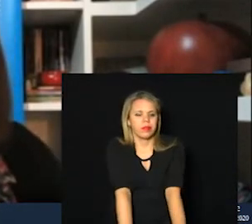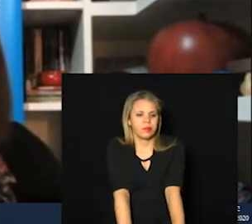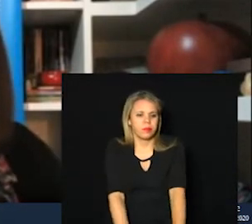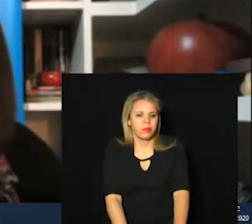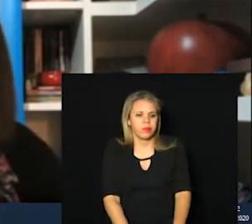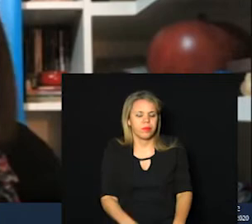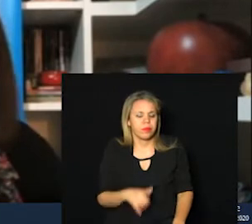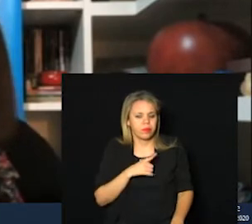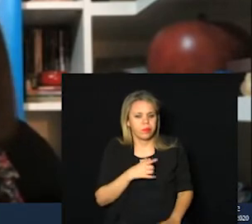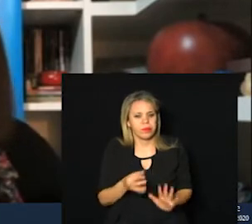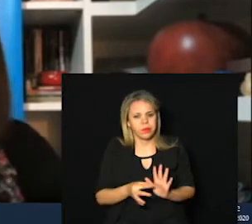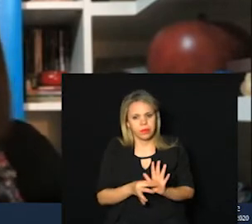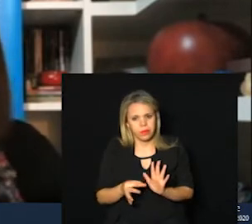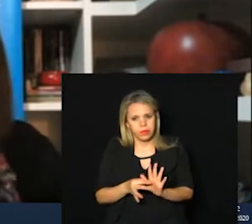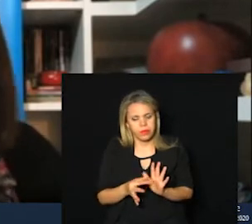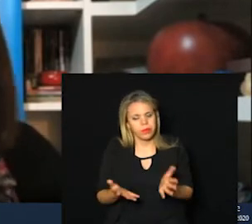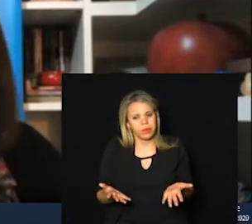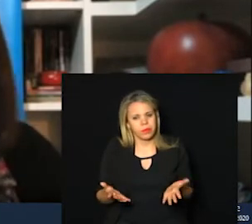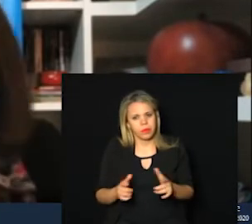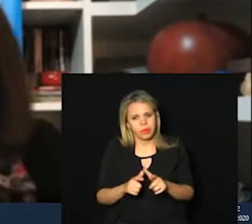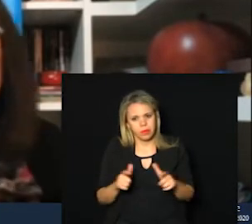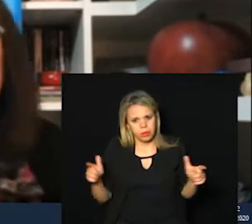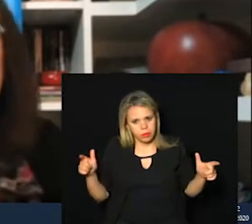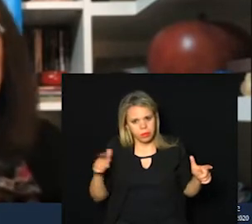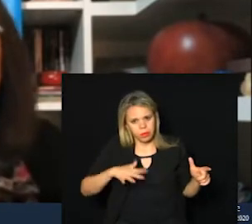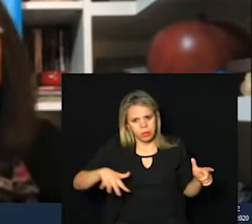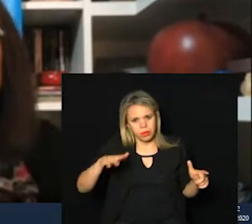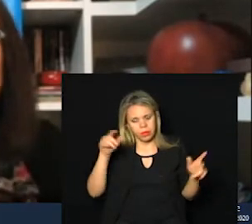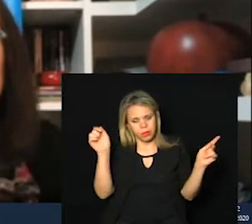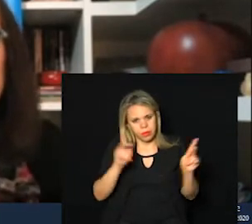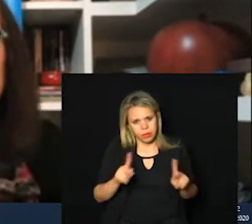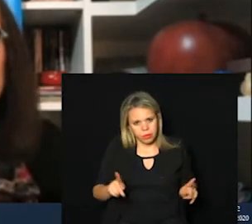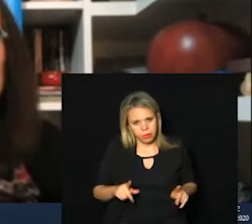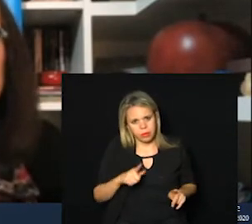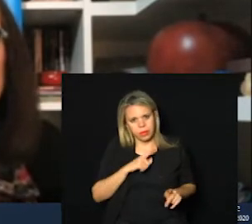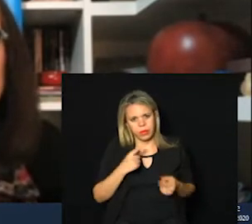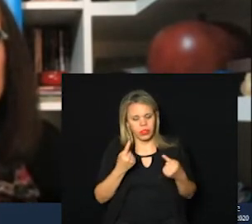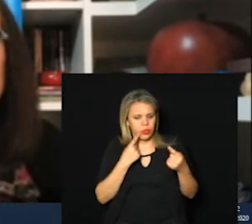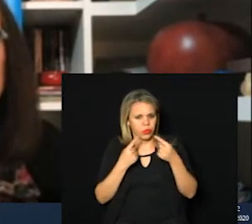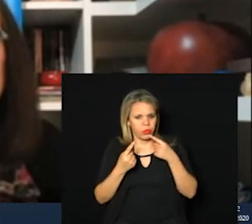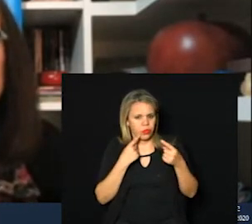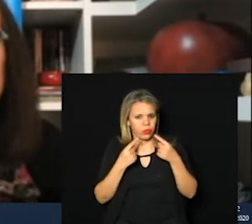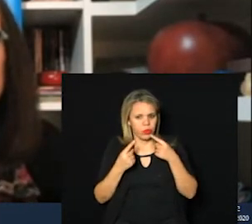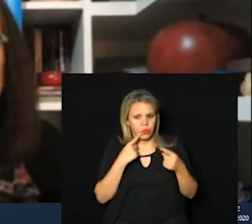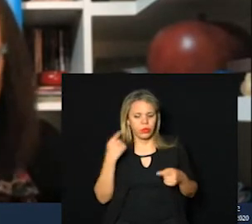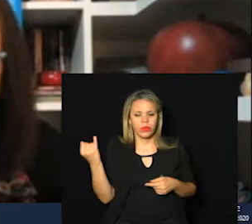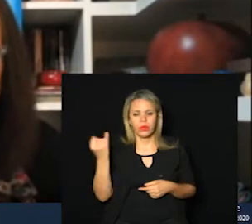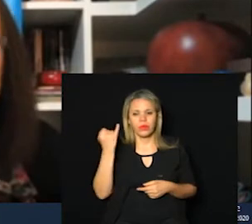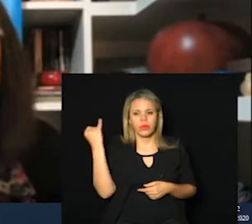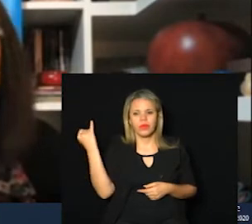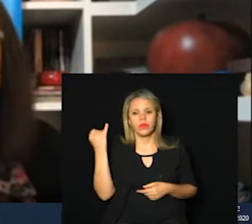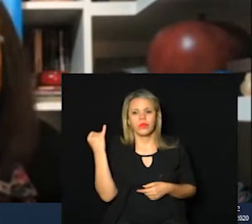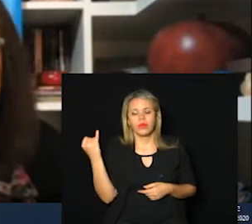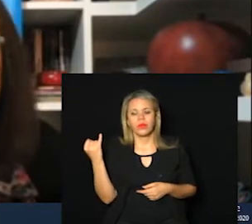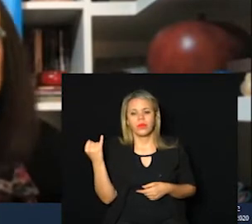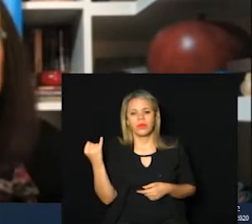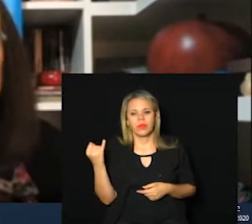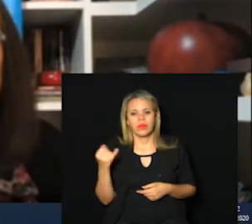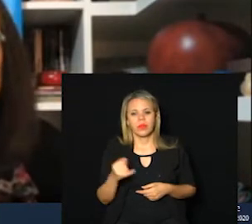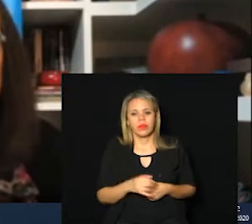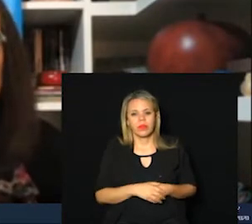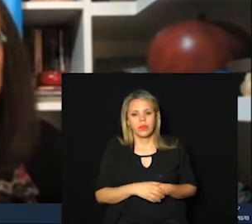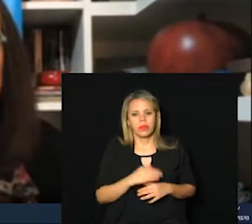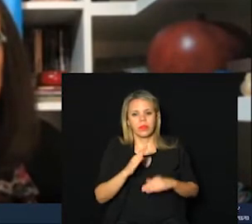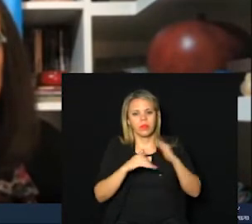olhar mais macro da paz. Eu acho que aí existe um diálogo muito, muito importante, né, dessa